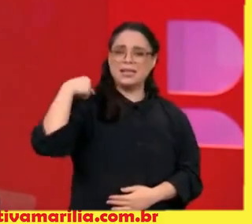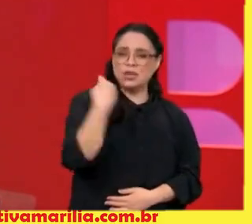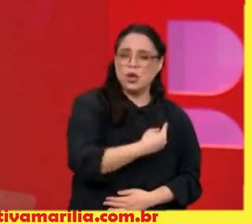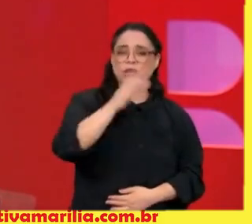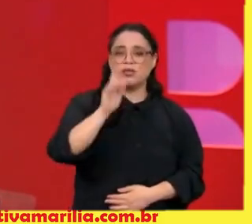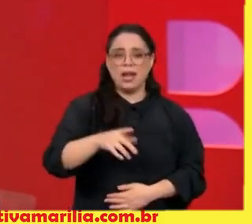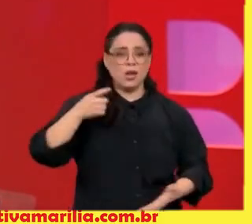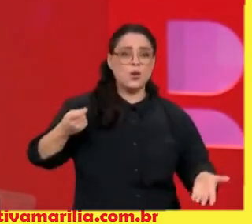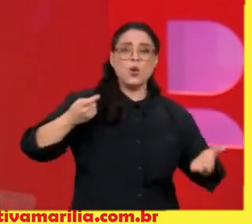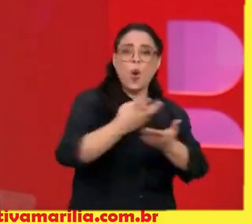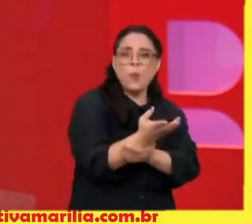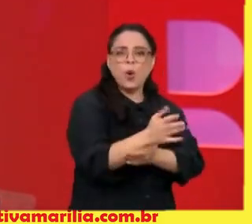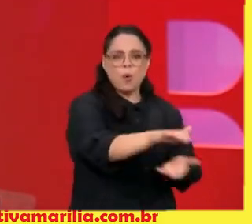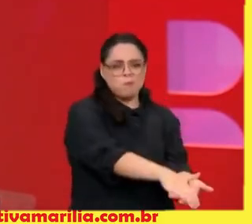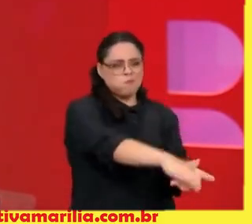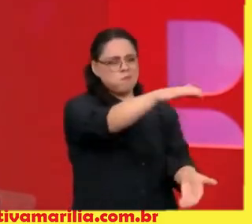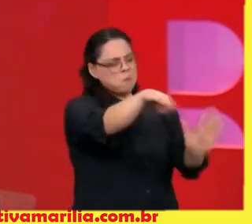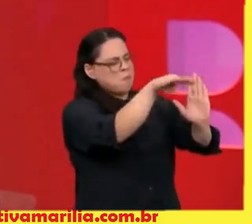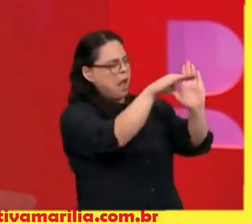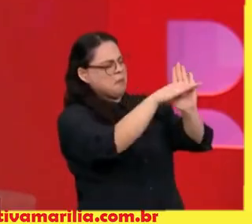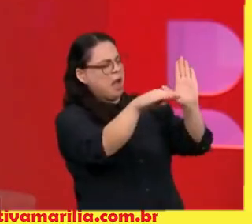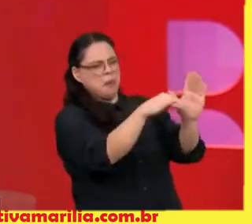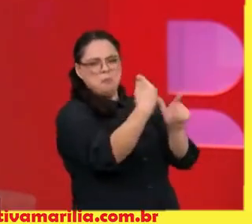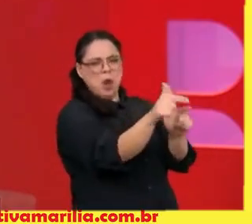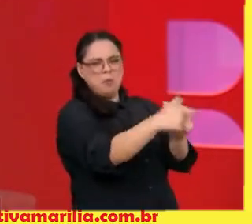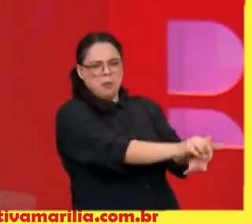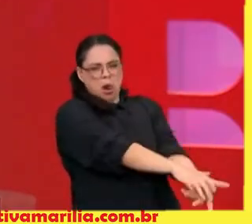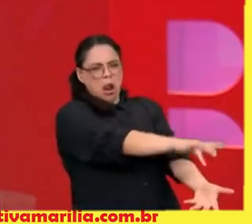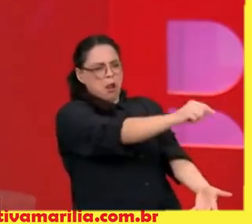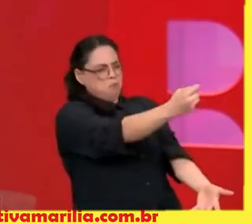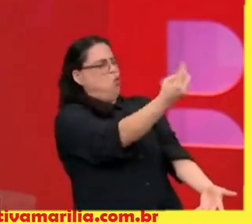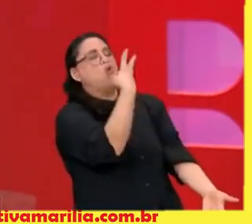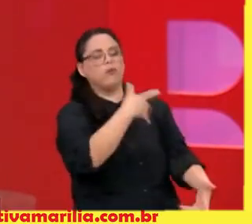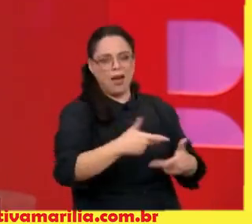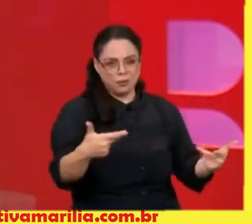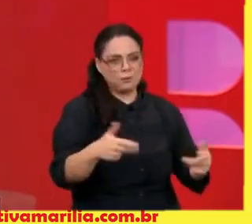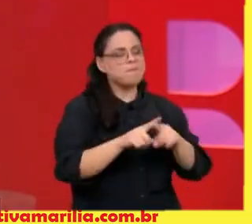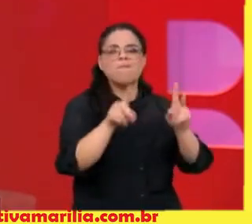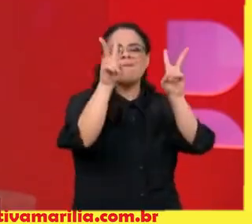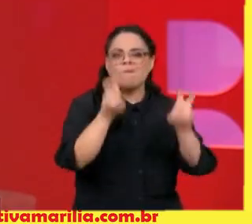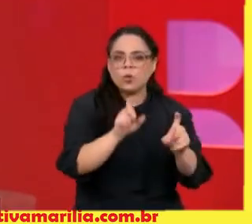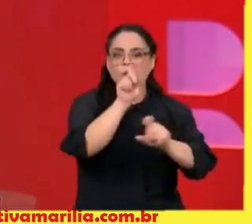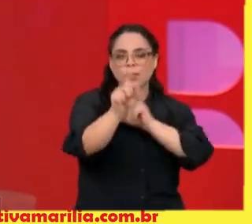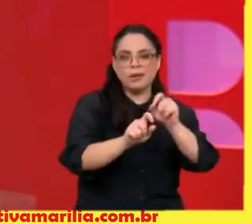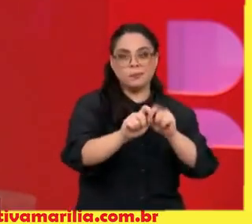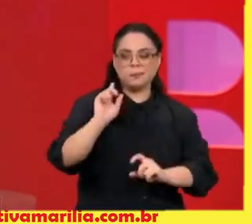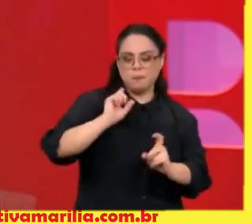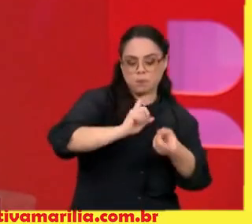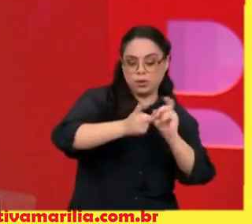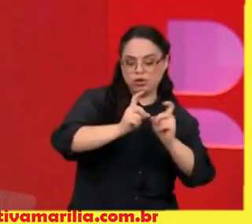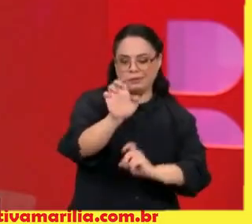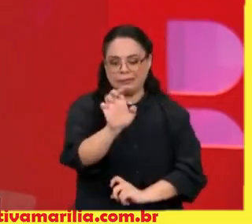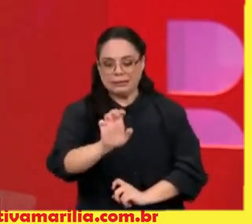de crises e vem uma atrás da outra. Essa discussão sobre os rumos da política, da esquerda, tem